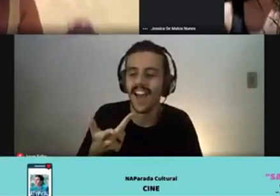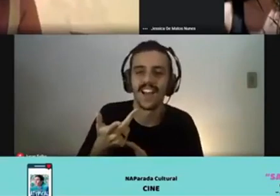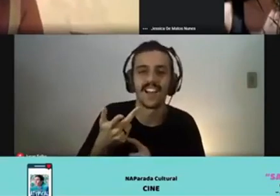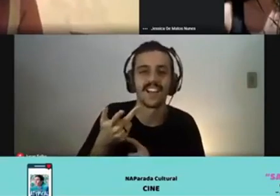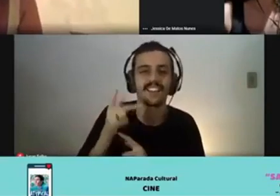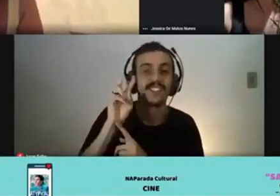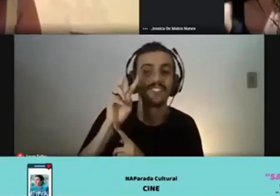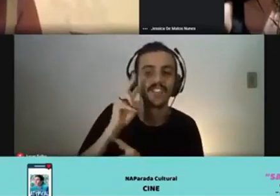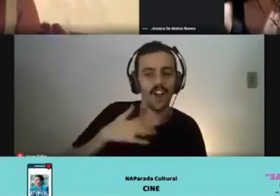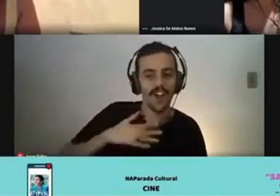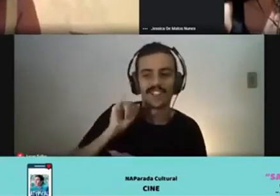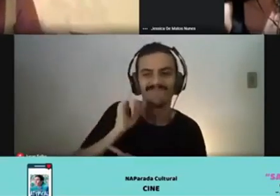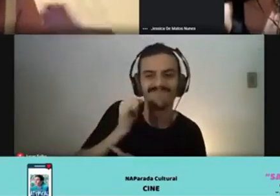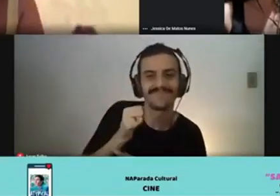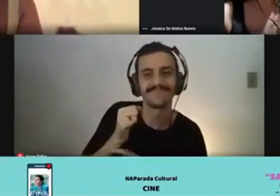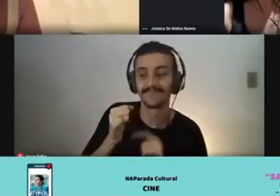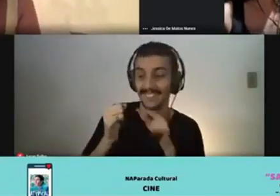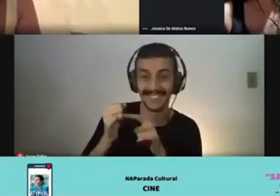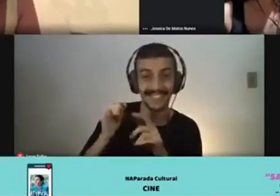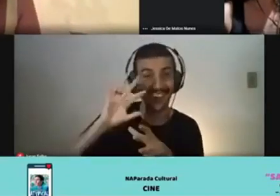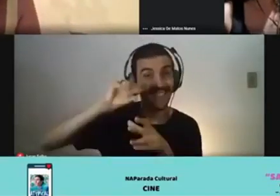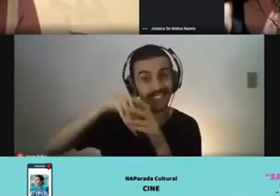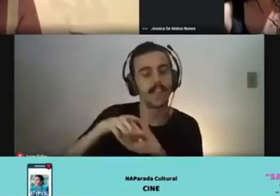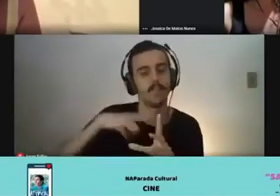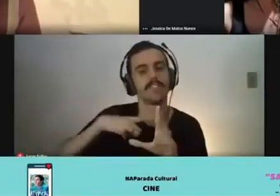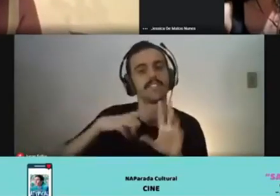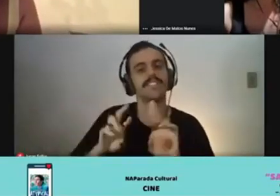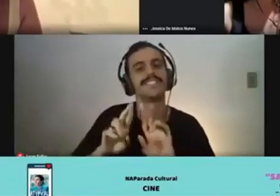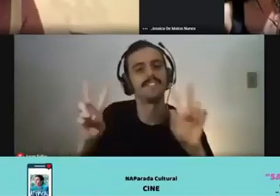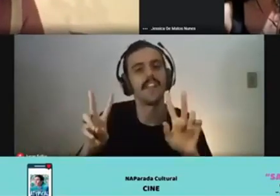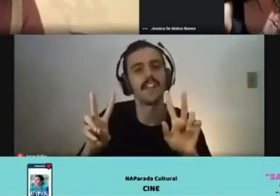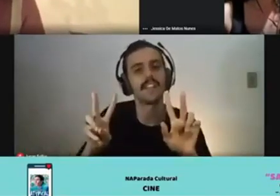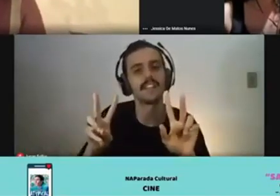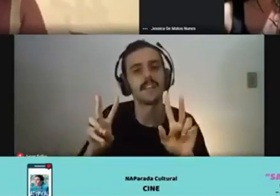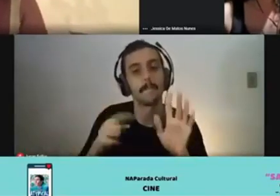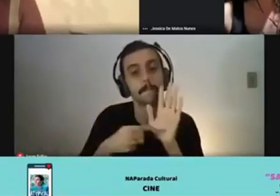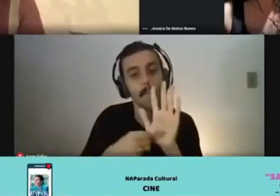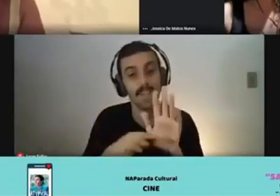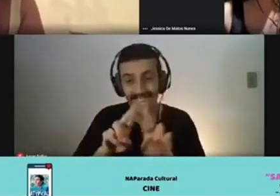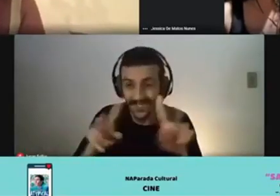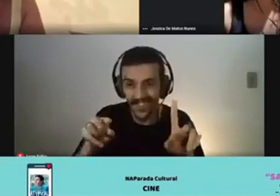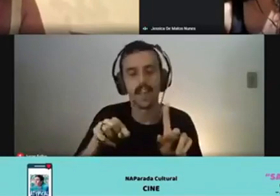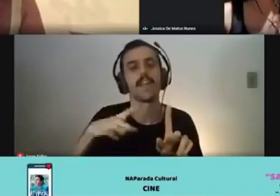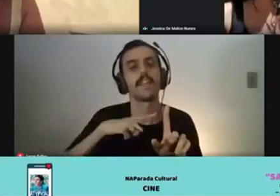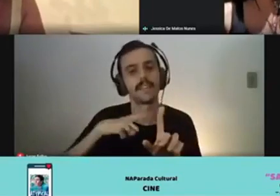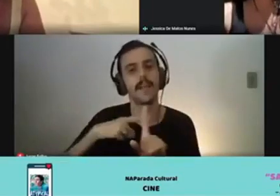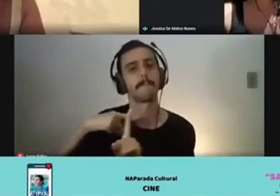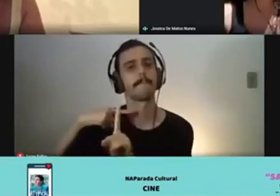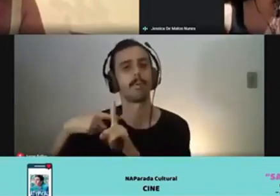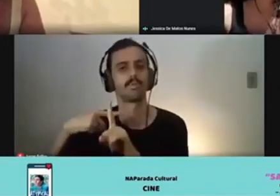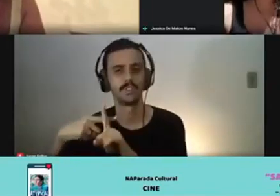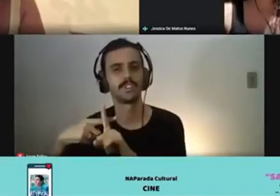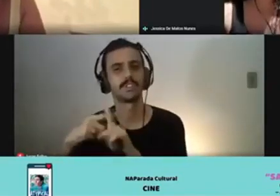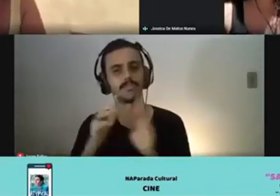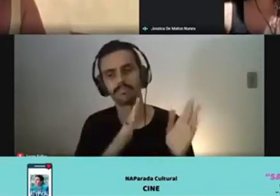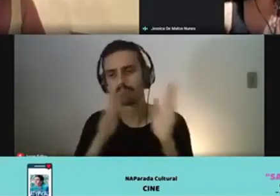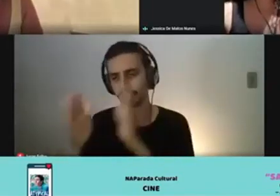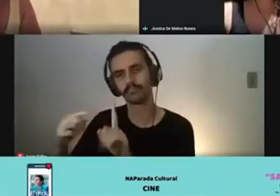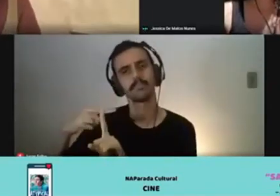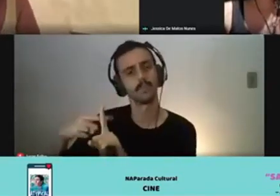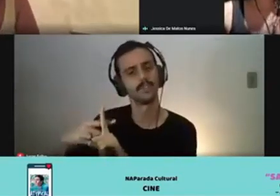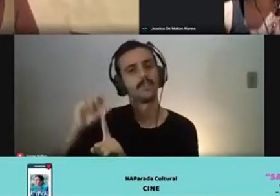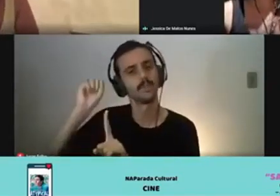sim, também tem pontos positivos, assim. Uhum. Sem a ideia de romantizar,